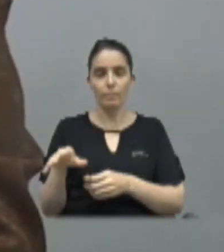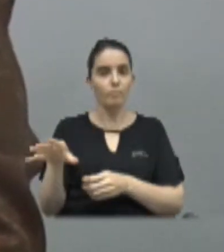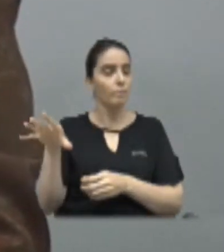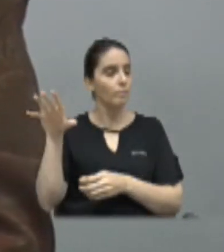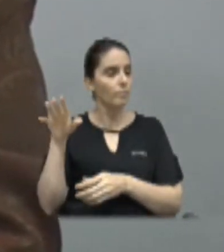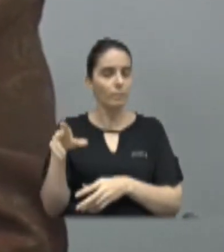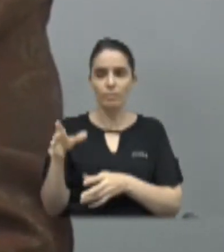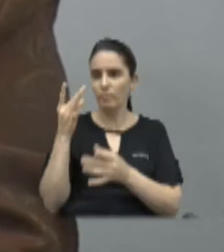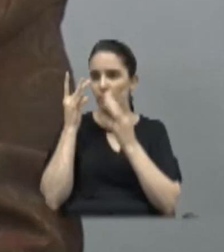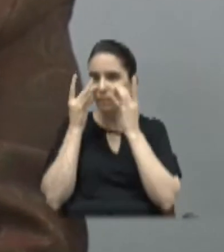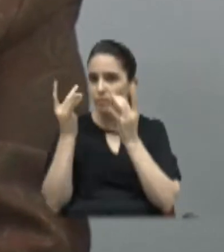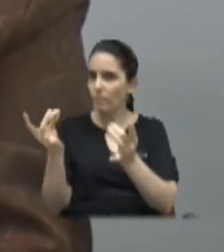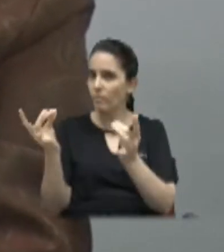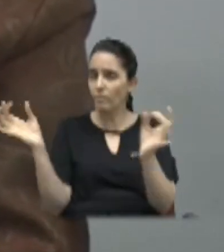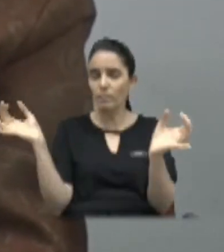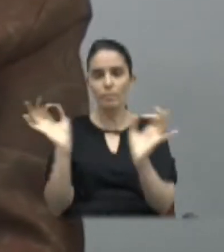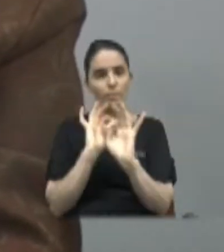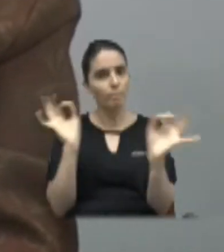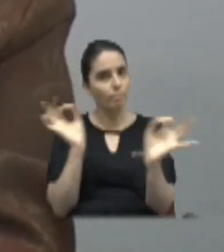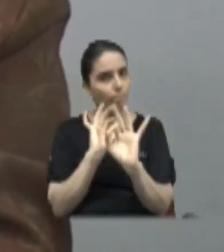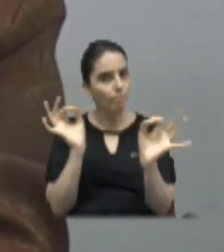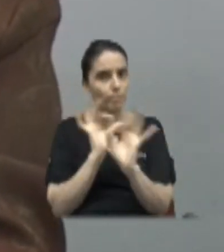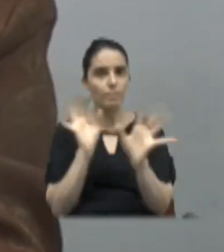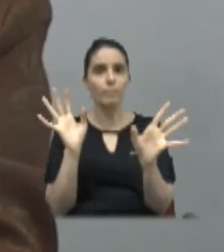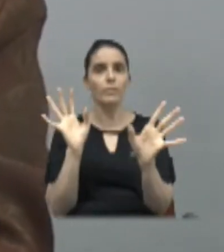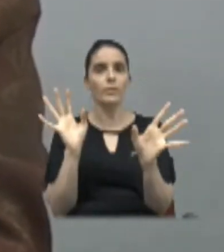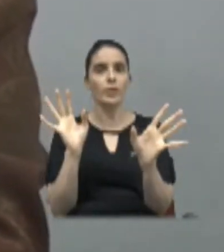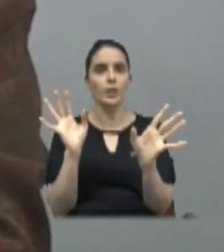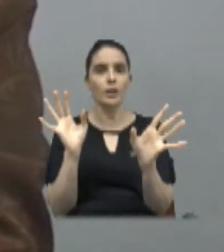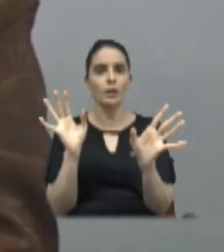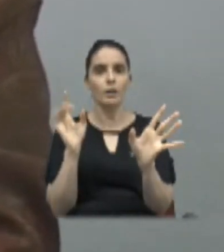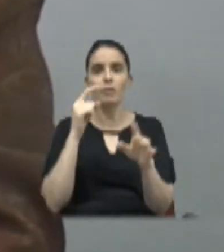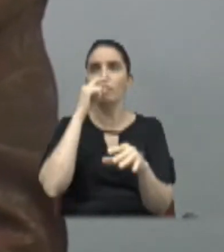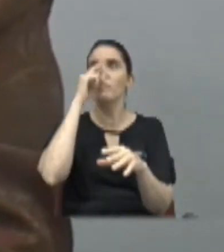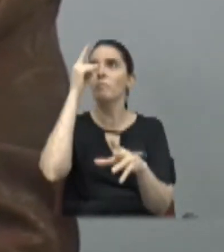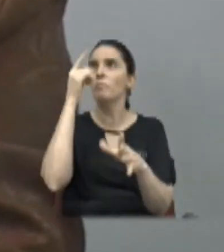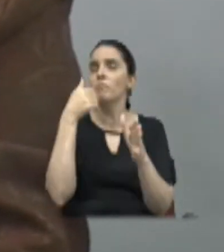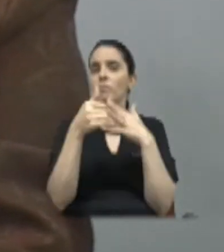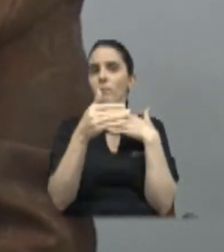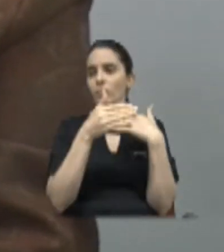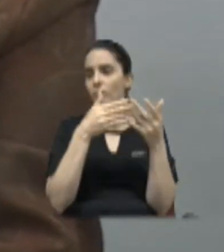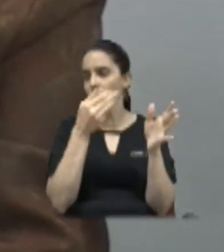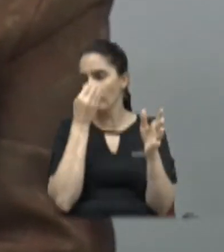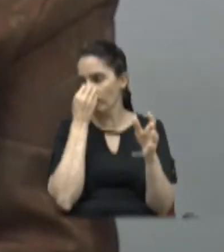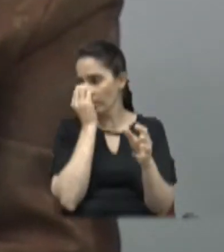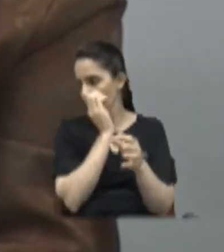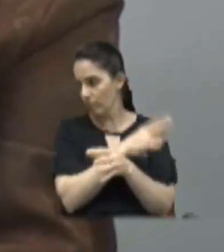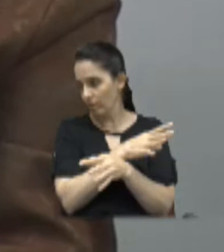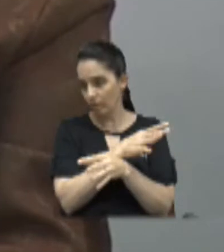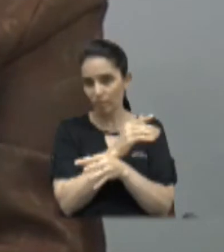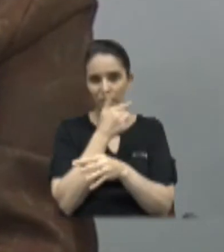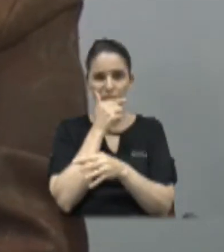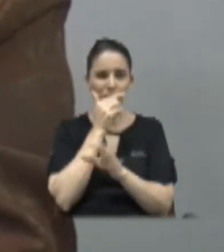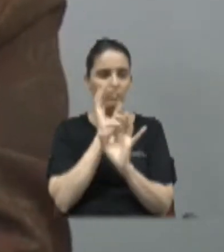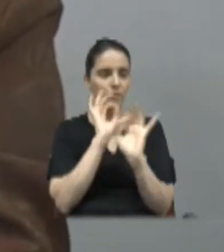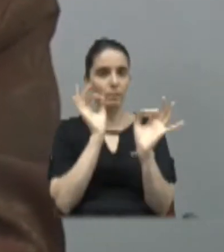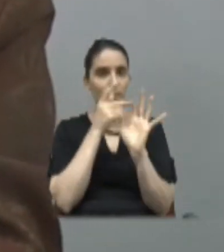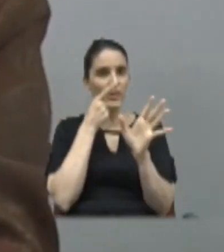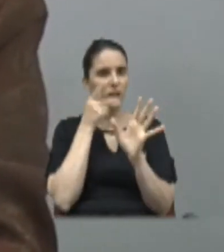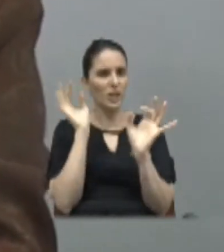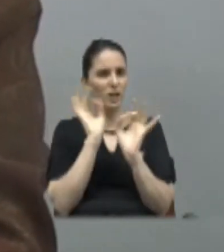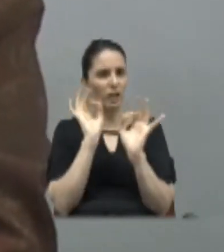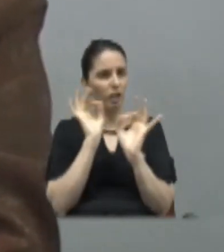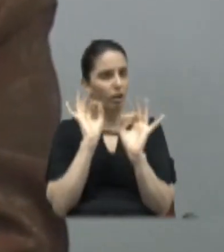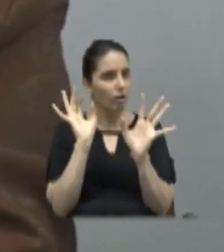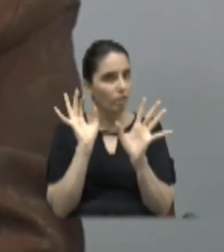ouve ninguém. Ele vai olhando para cima e pode falar o que vocês quiserem, que dá uma risadinha, não fala nada e faz do jeito